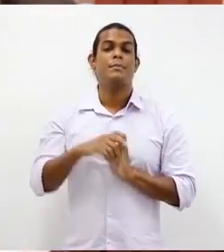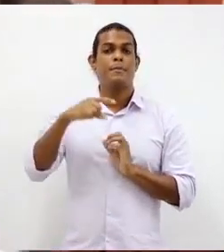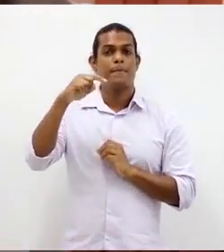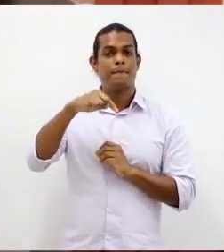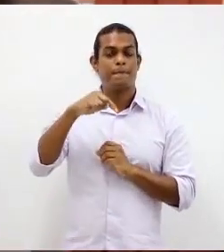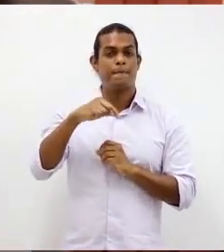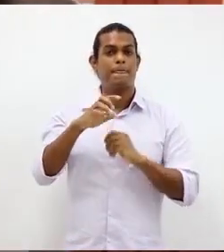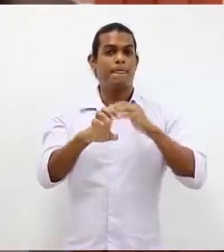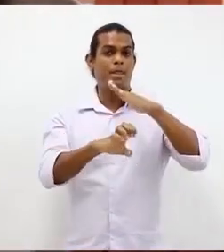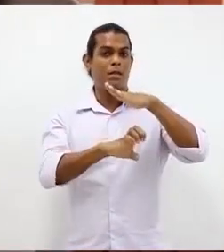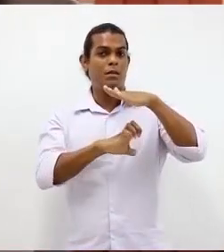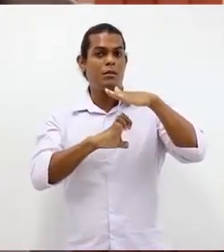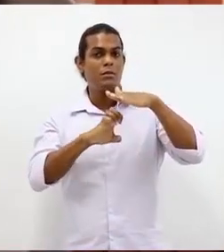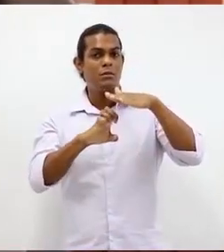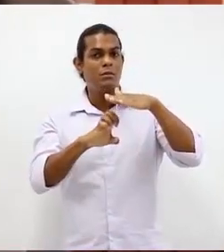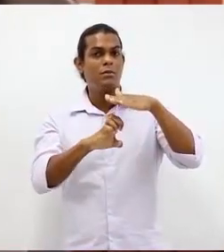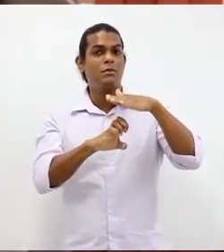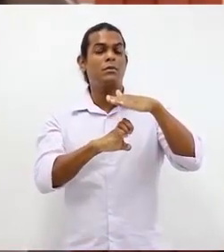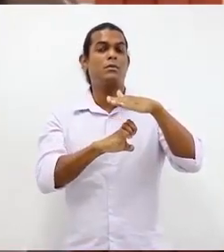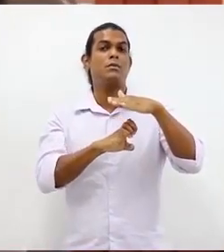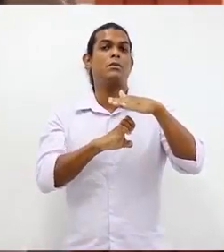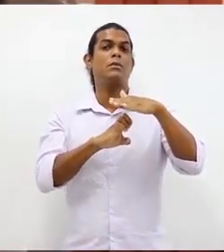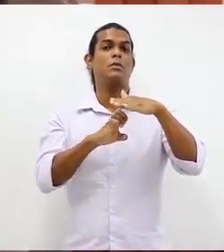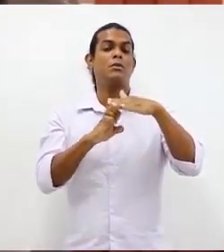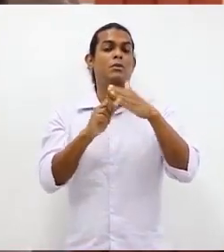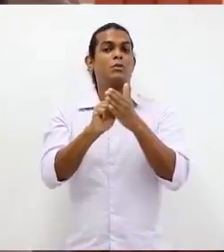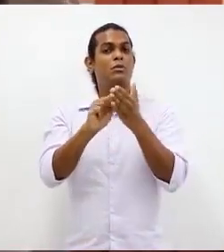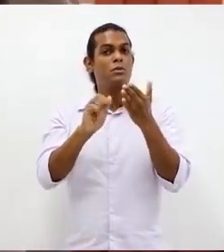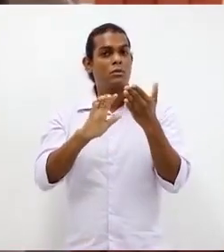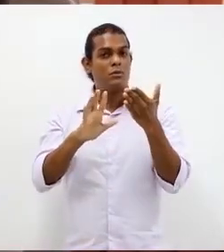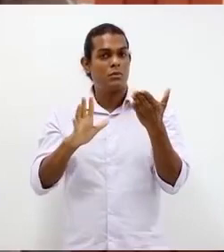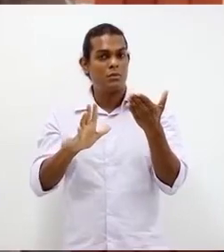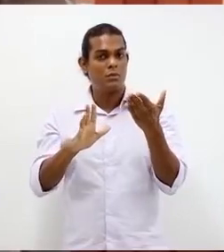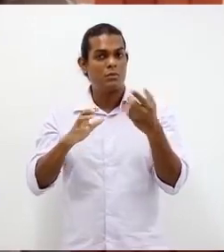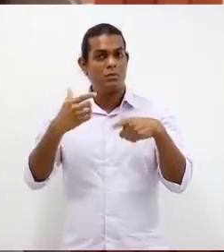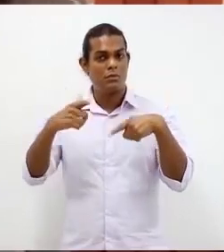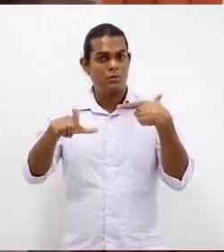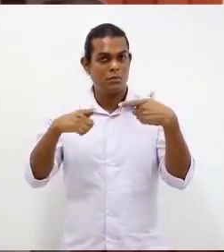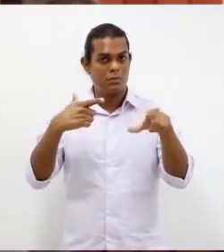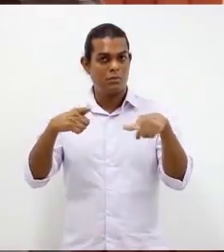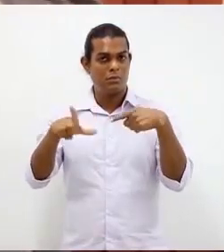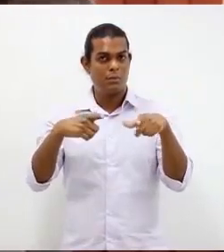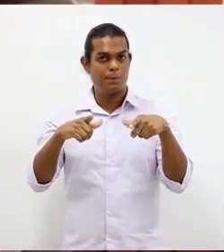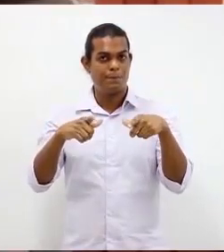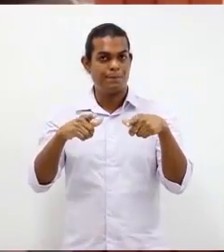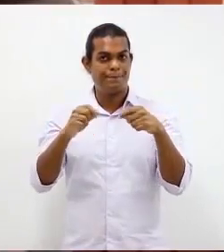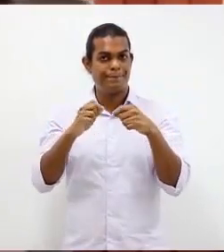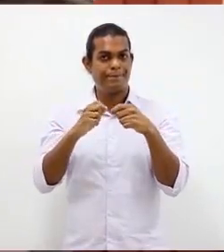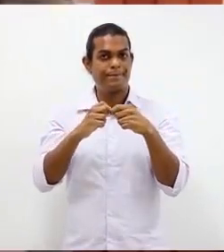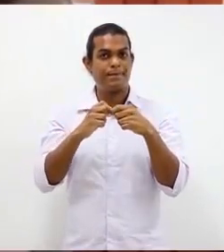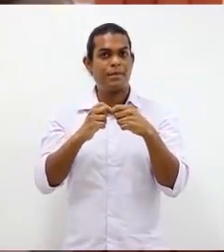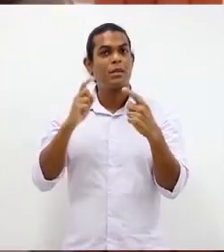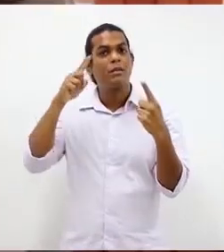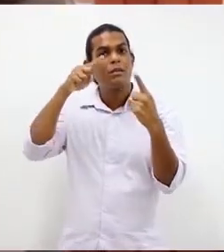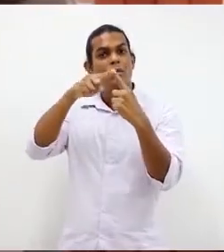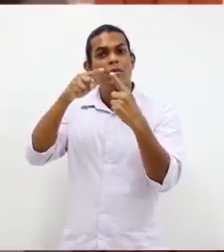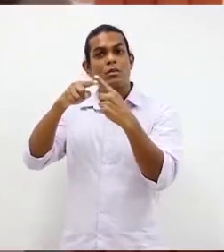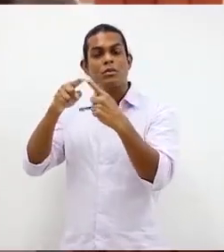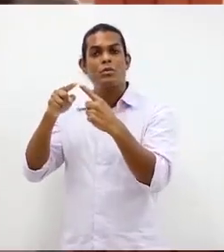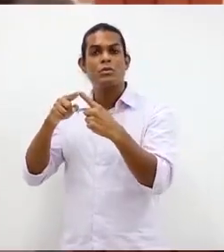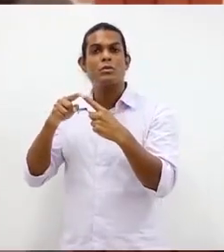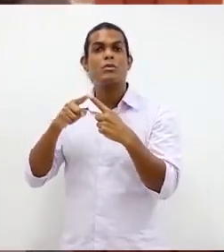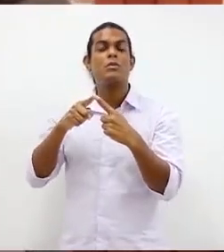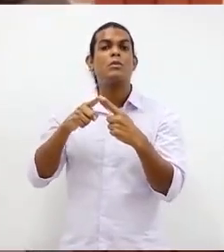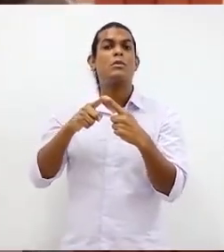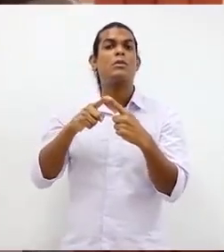civil, porque é uma atividade a qual o trabalhador executa que está exposto a um risco natural próprio da atividade,